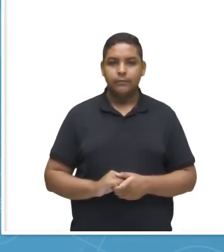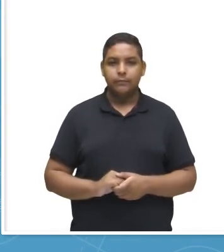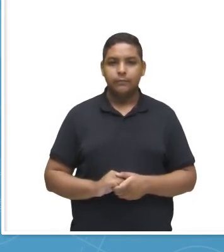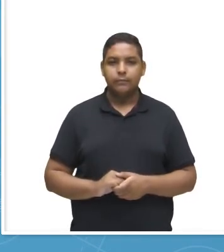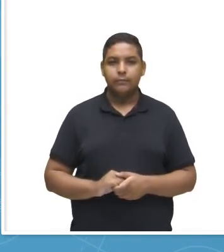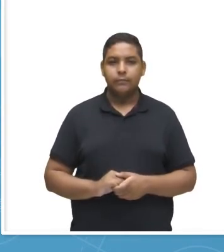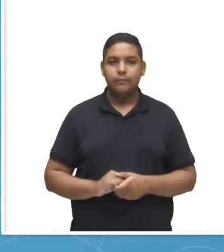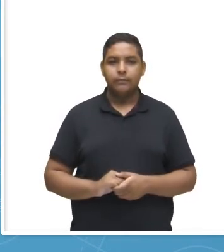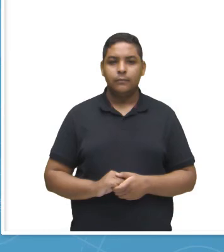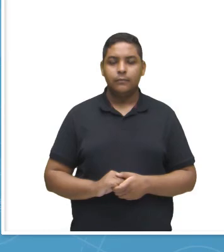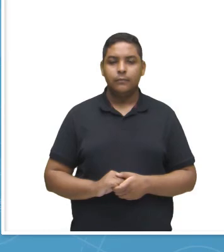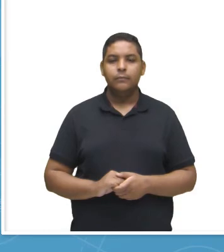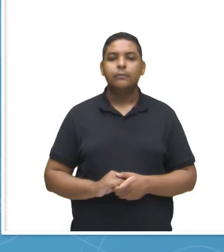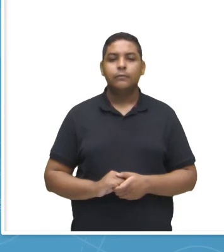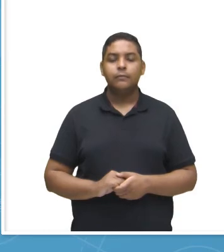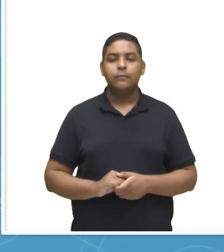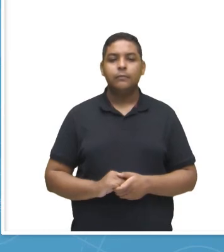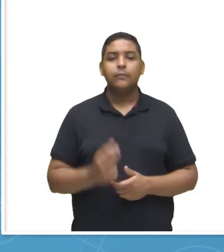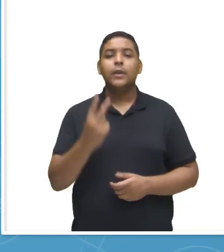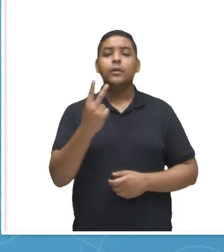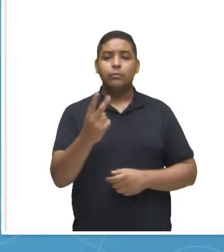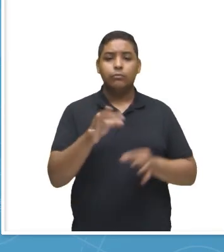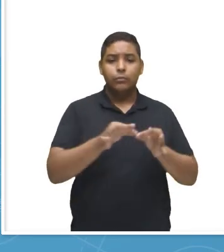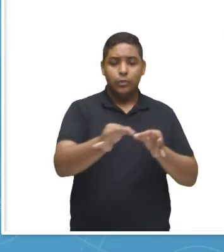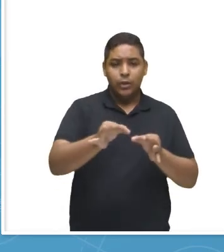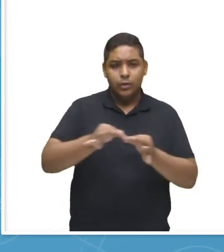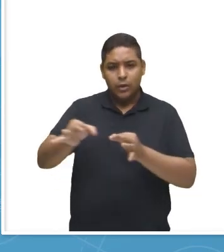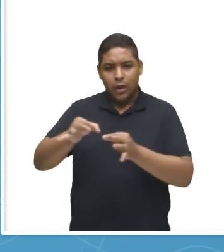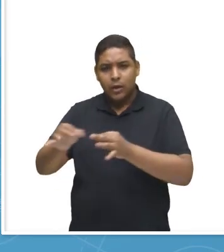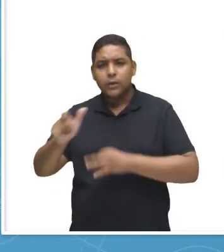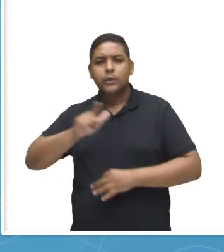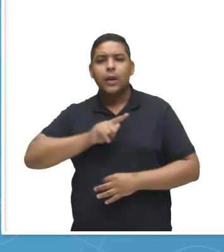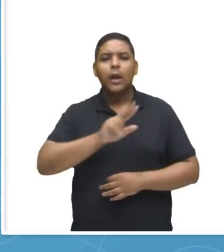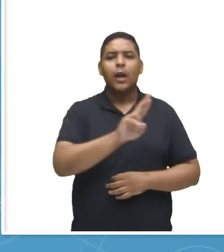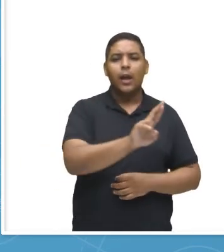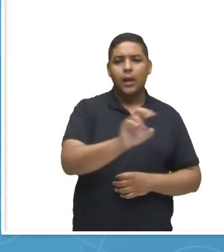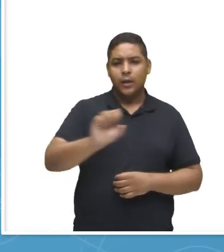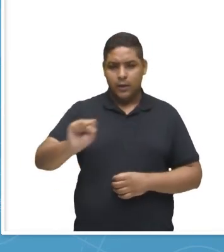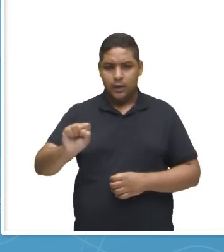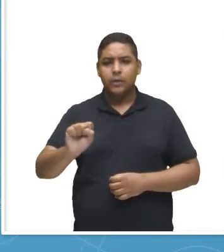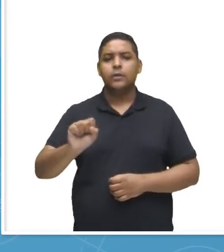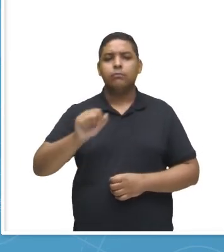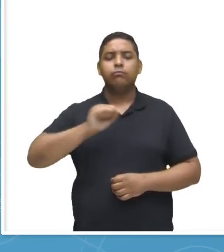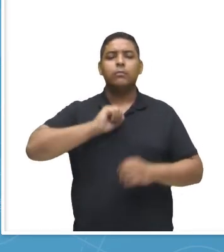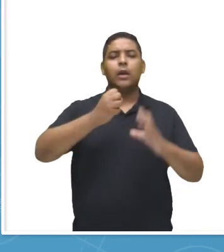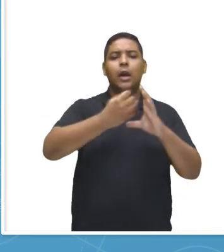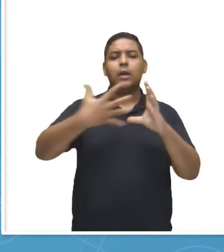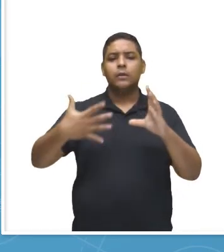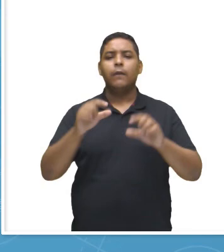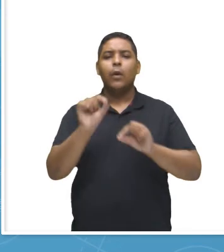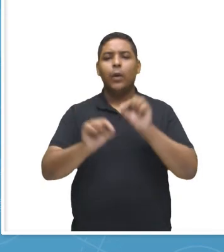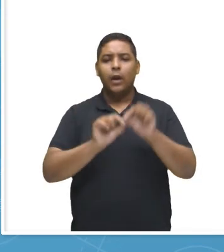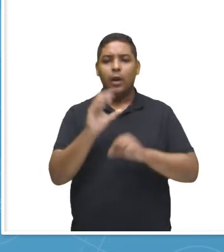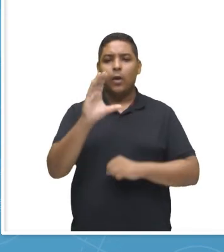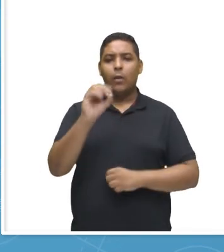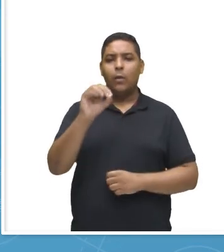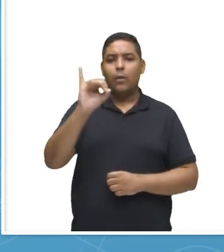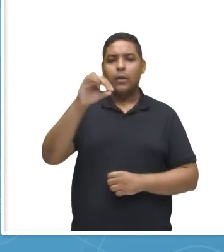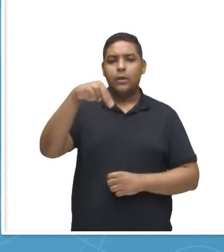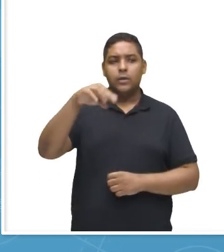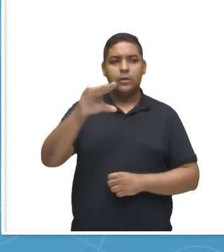Veio daqui do Centro de Midas. Também diz o seguinte: duas retas dadas RS são classificadas como coincidentes